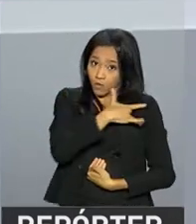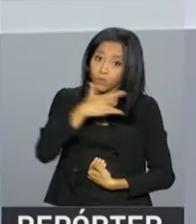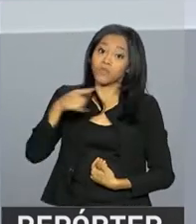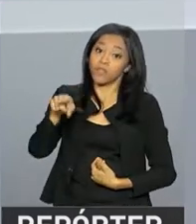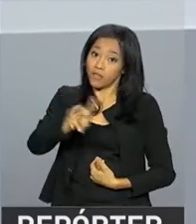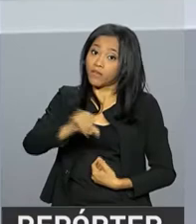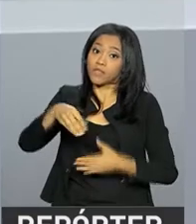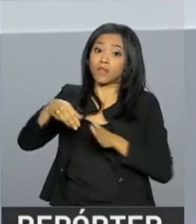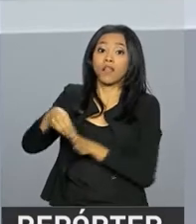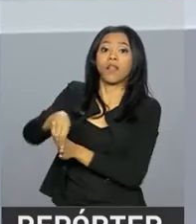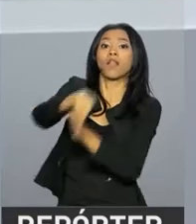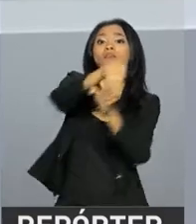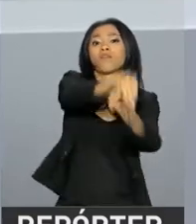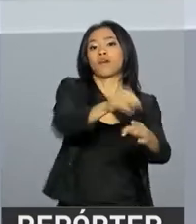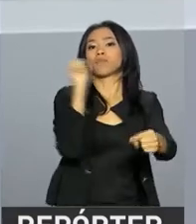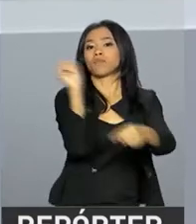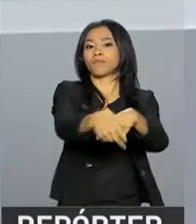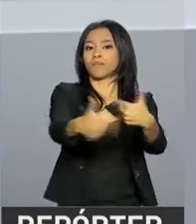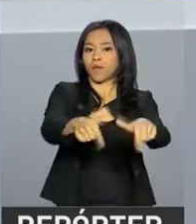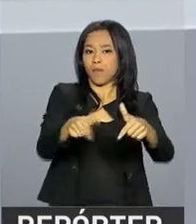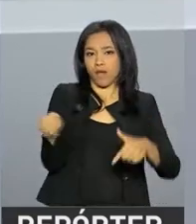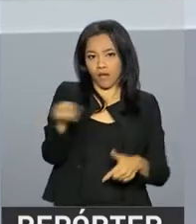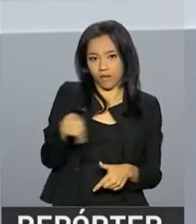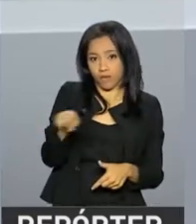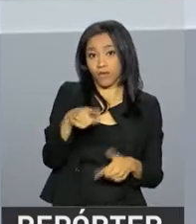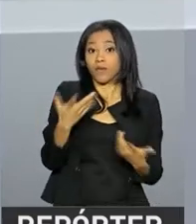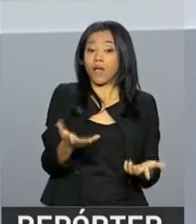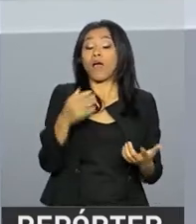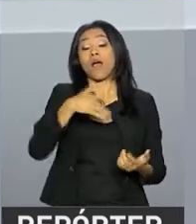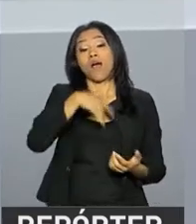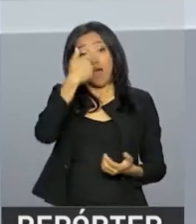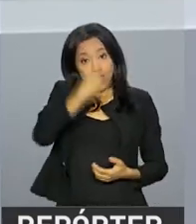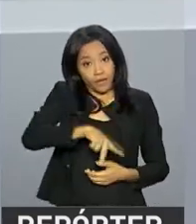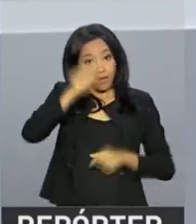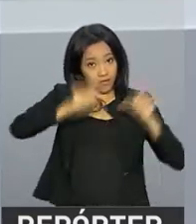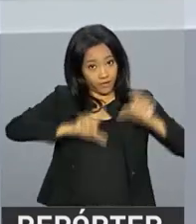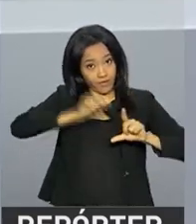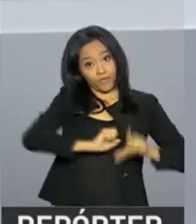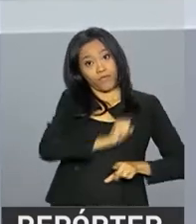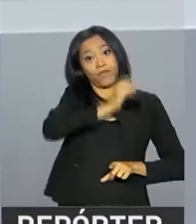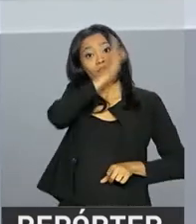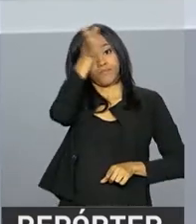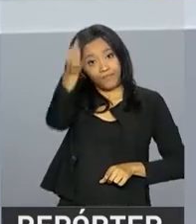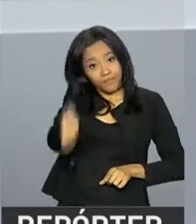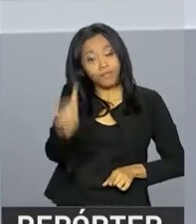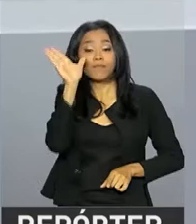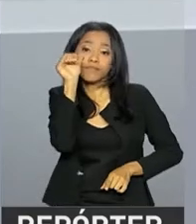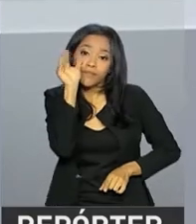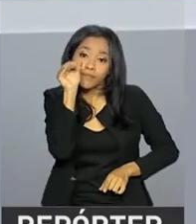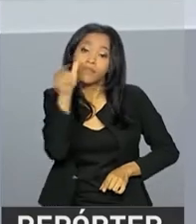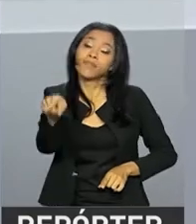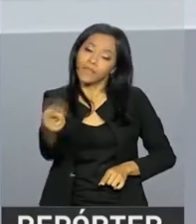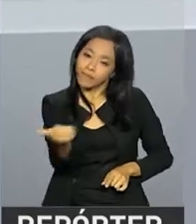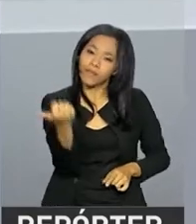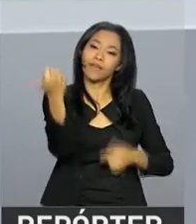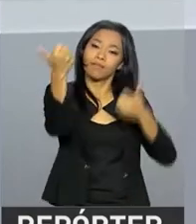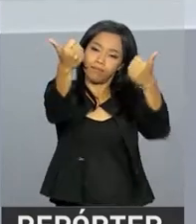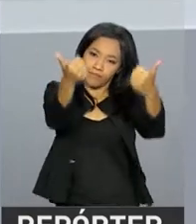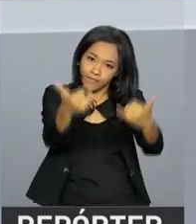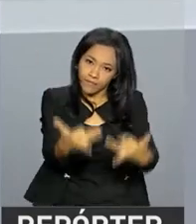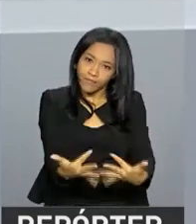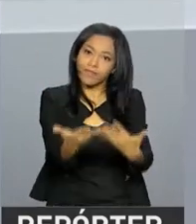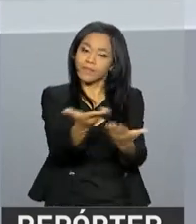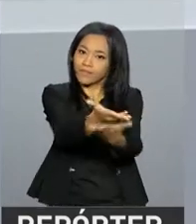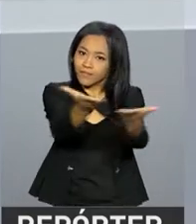e serão encaminhados para o mercado de trabalho. A enviada especial da TVNBR, Márcia Fernandes, acompanhou de perto a recepção